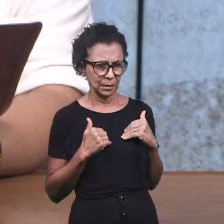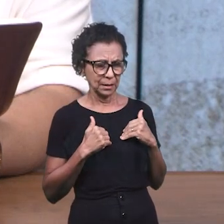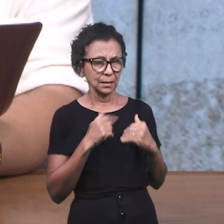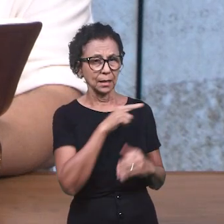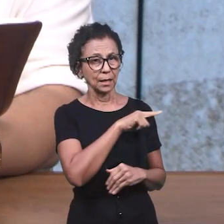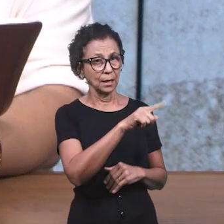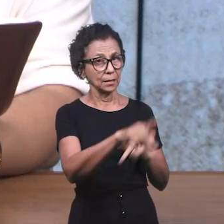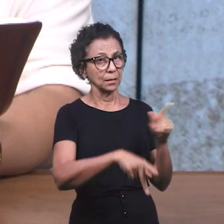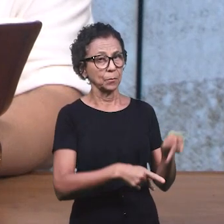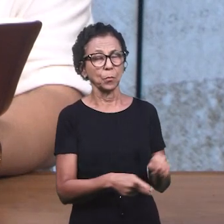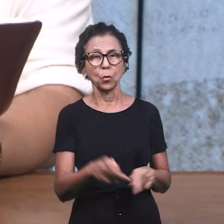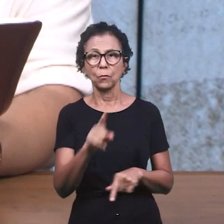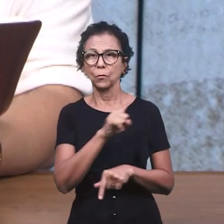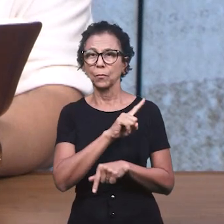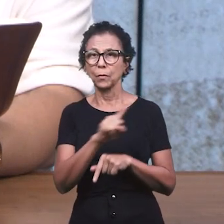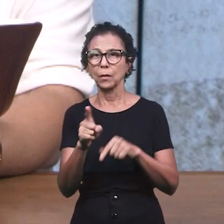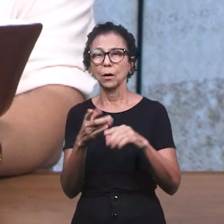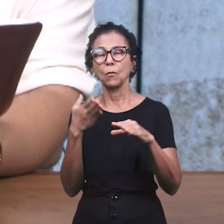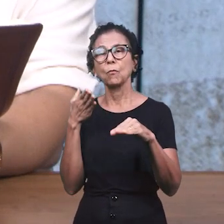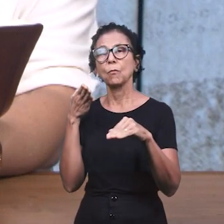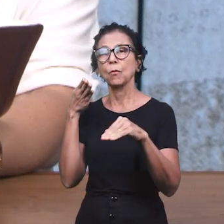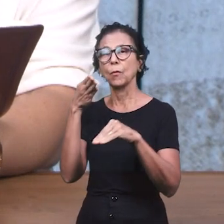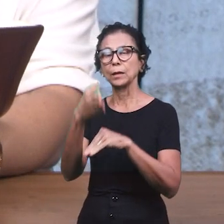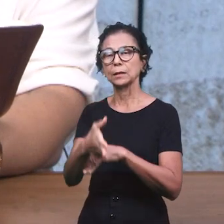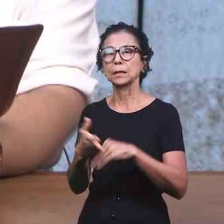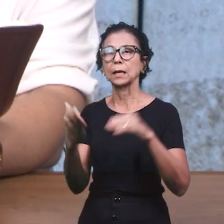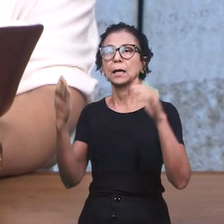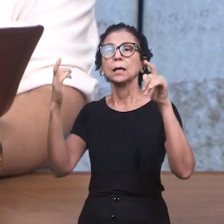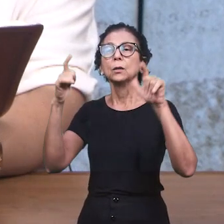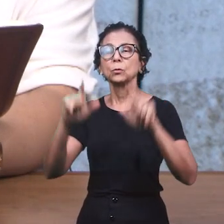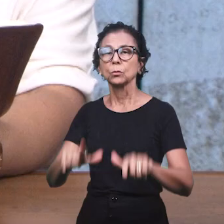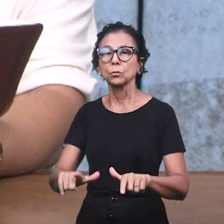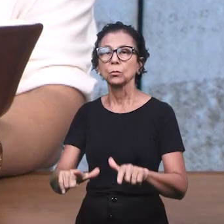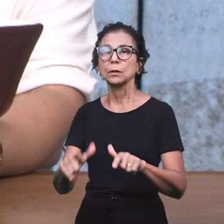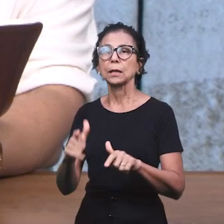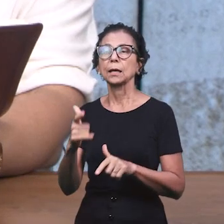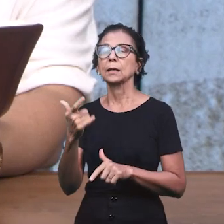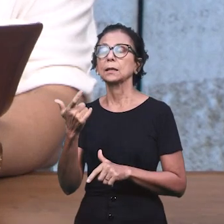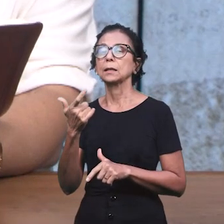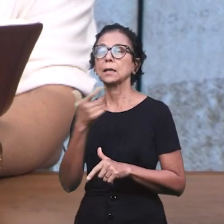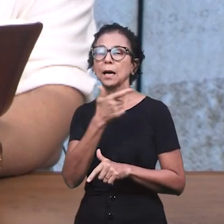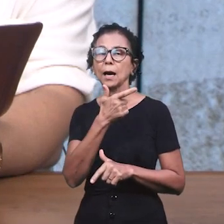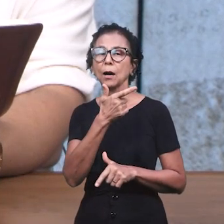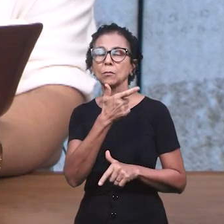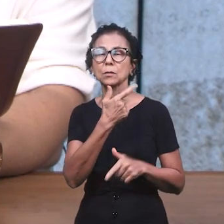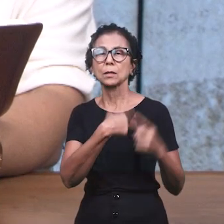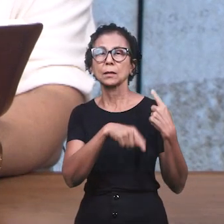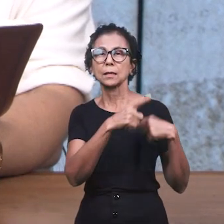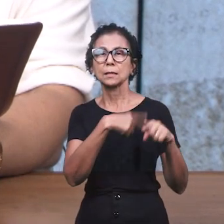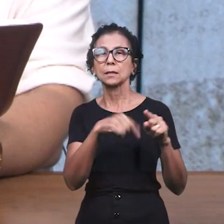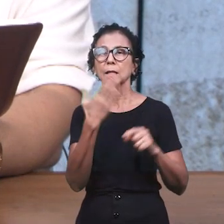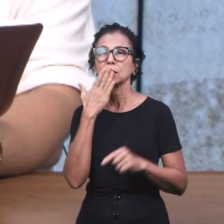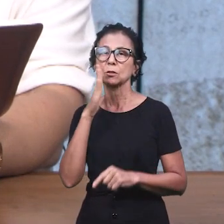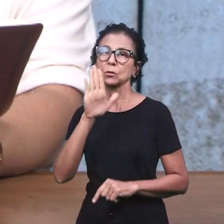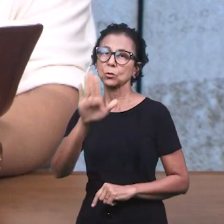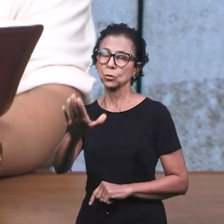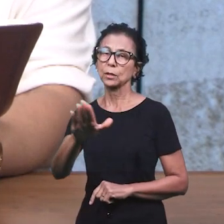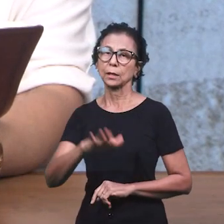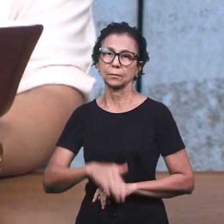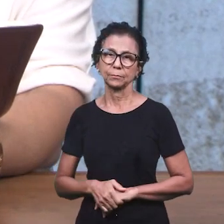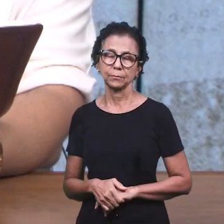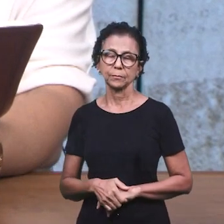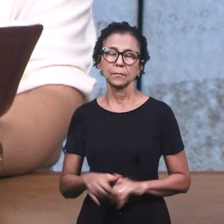verão a terra de que a seus pais jurei, e até nenhum daqueles que me provocaram